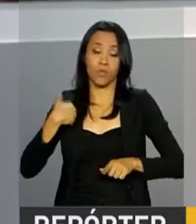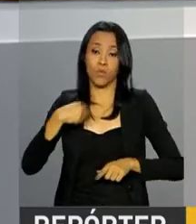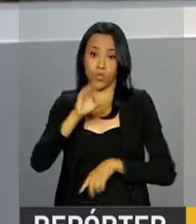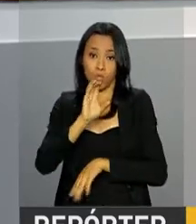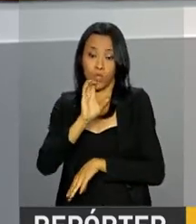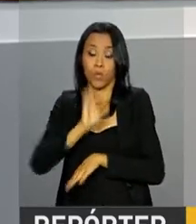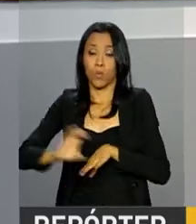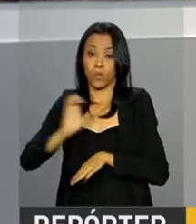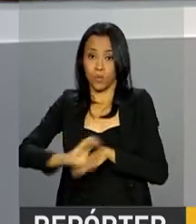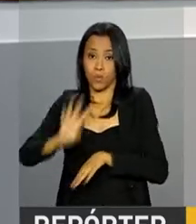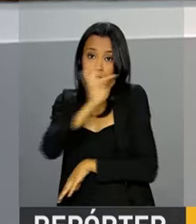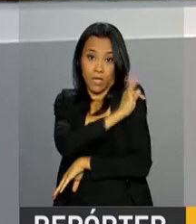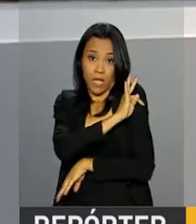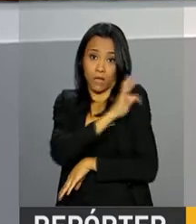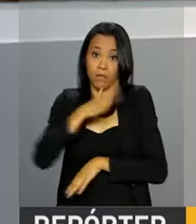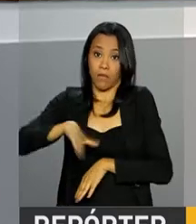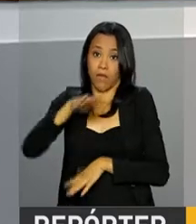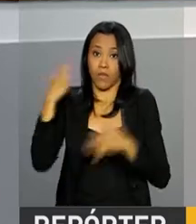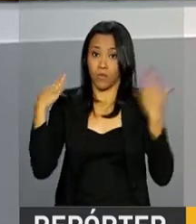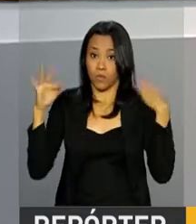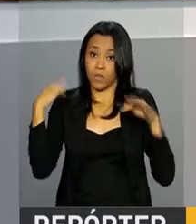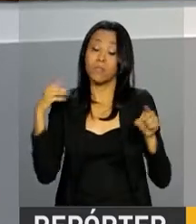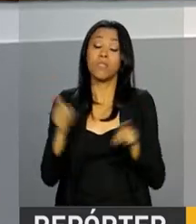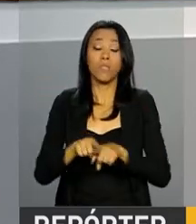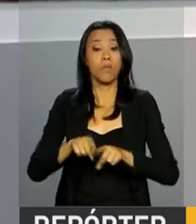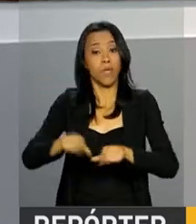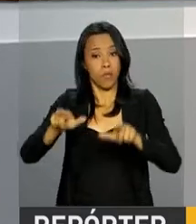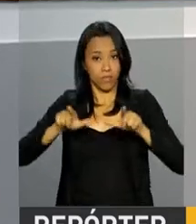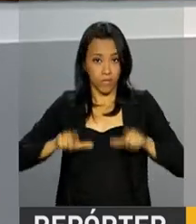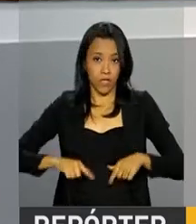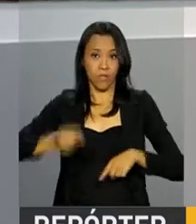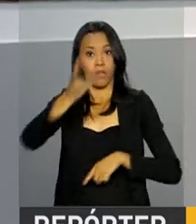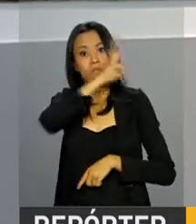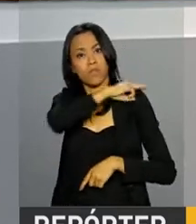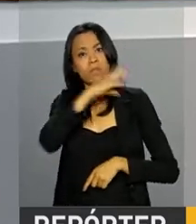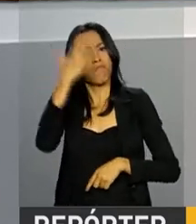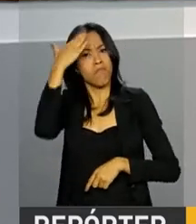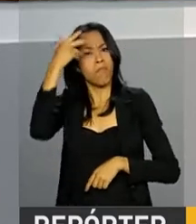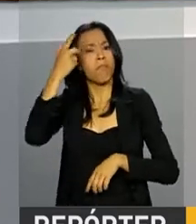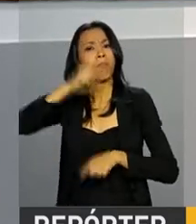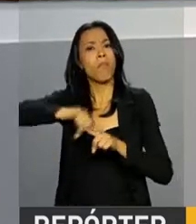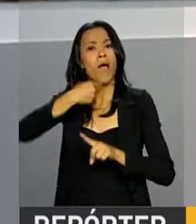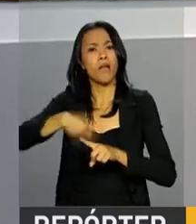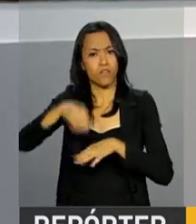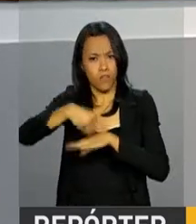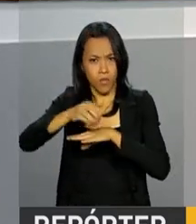técnico na área de turismo e a conclusão do ensino médio. Saiba mais em